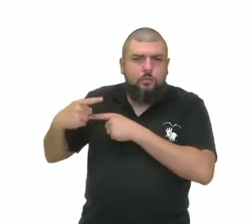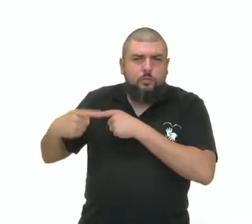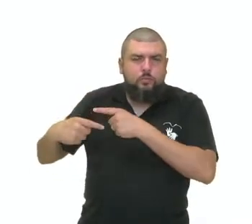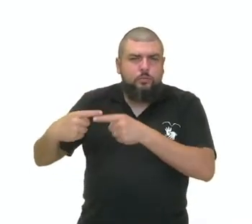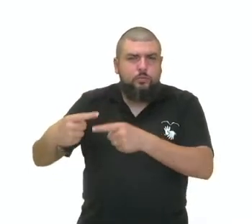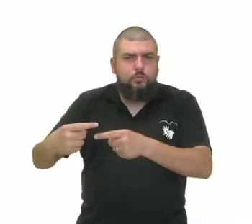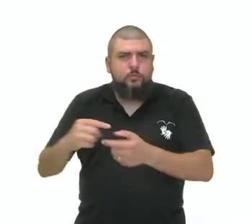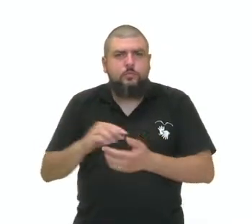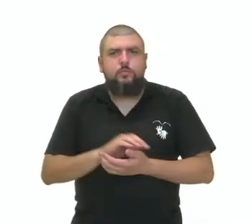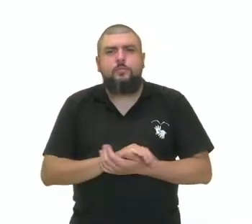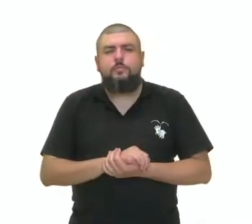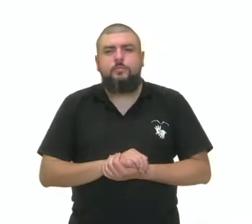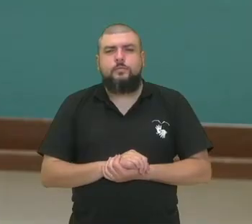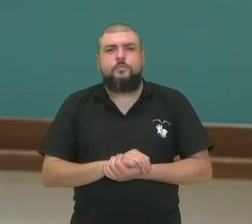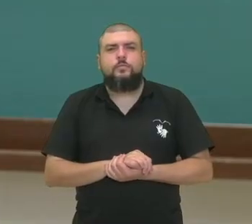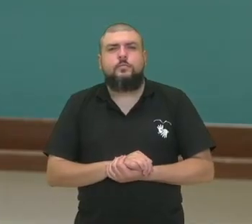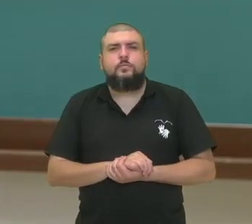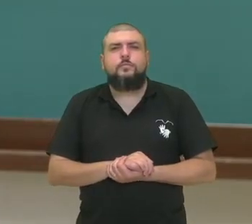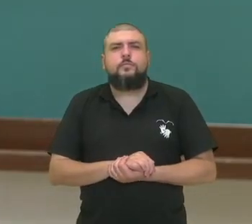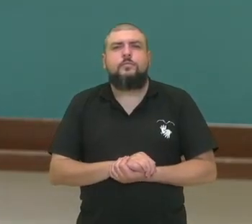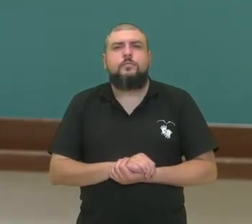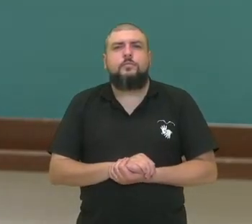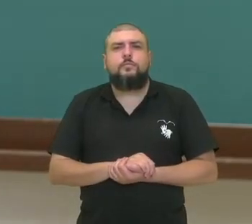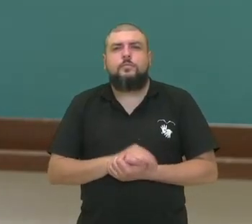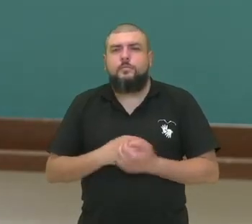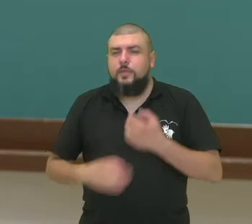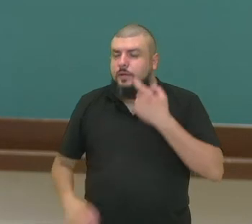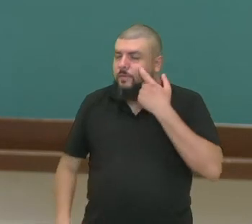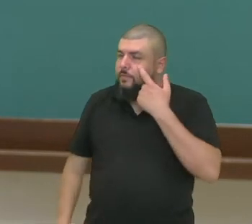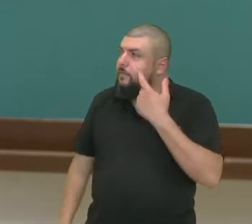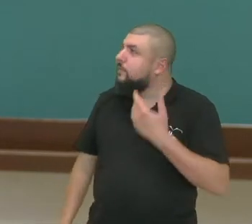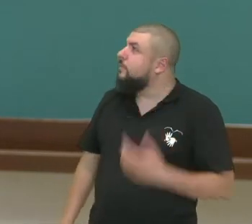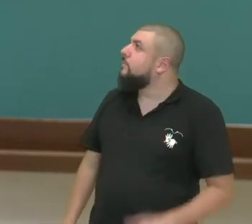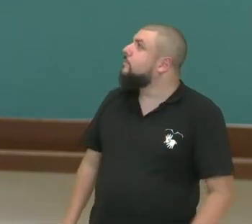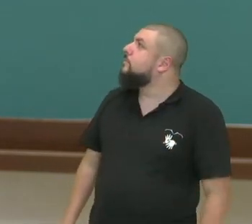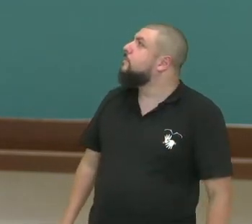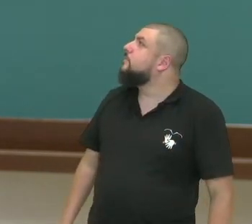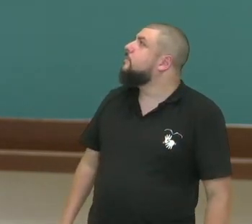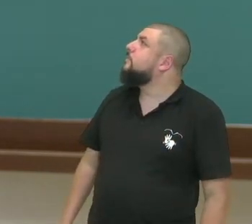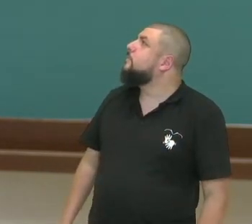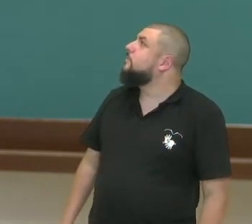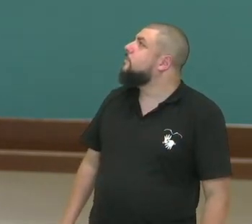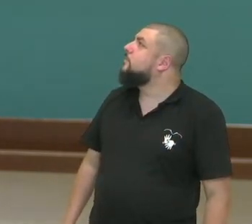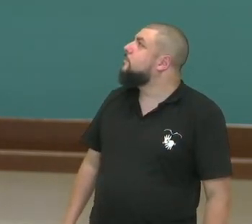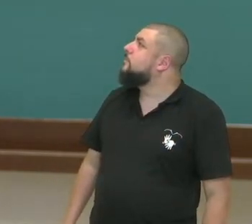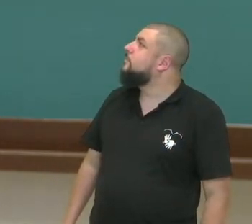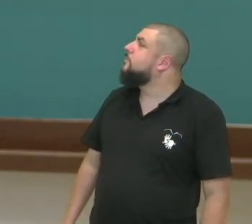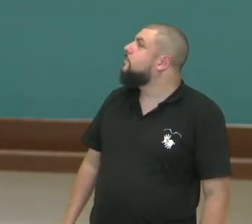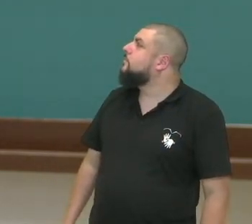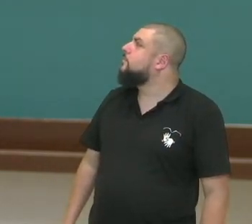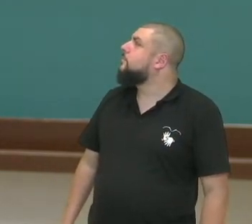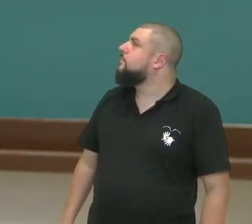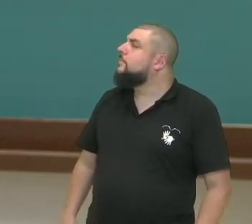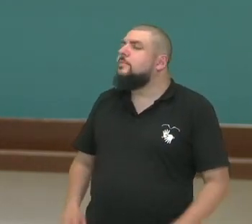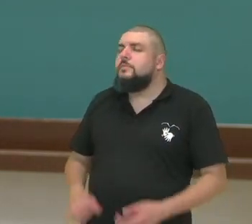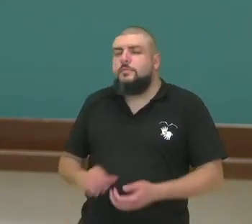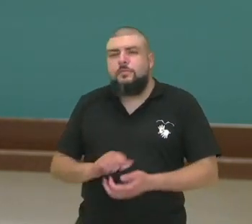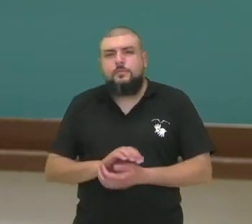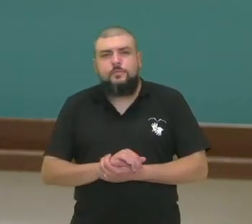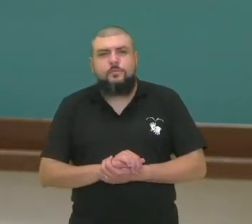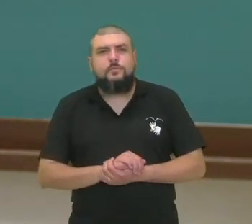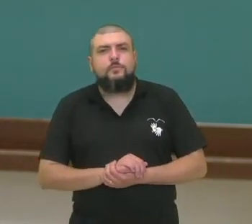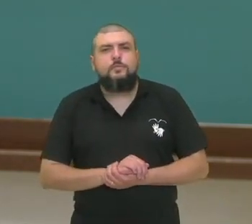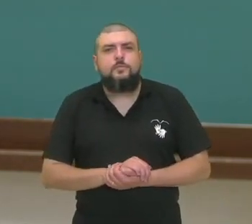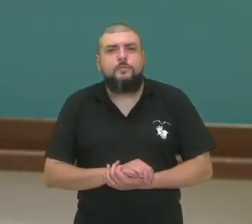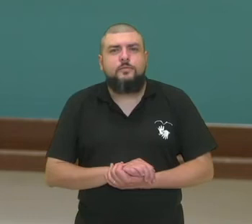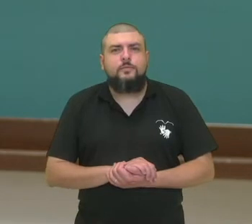nós temos atualmente. Aqui é a imagem de alguns brasões utilizados no decorrer da história